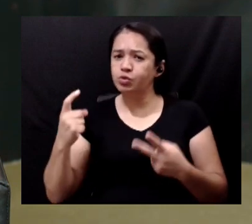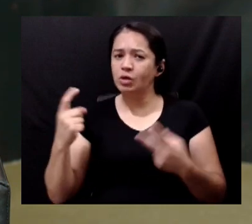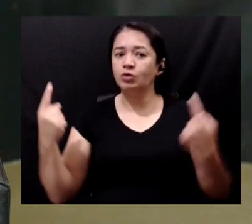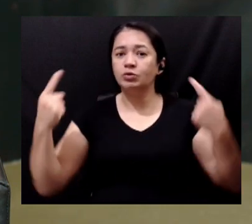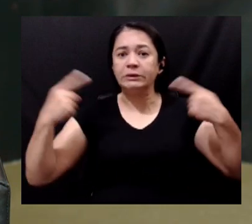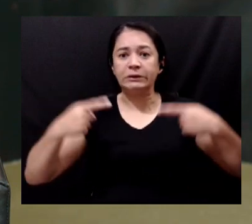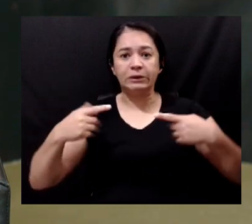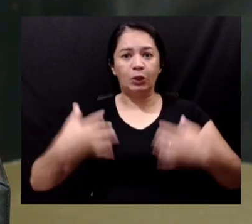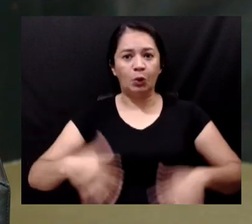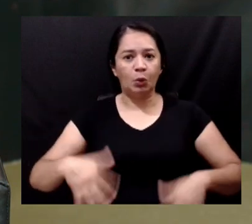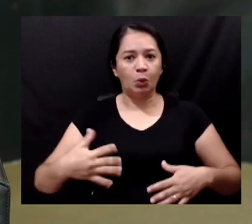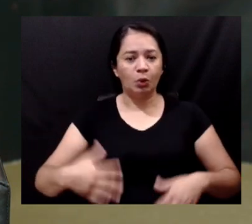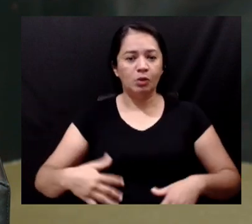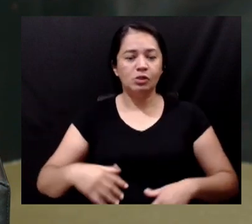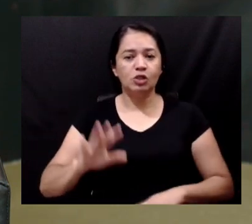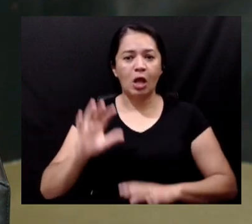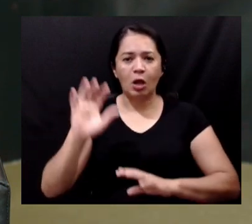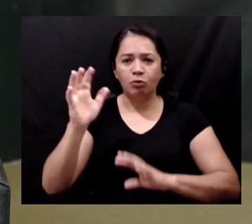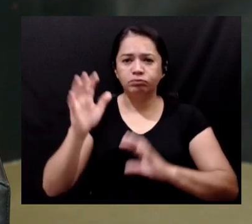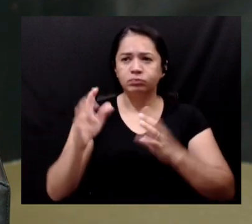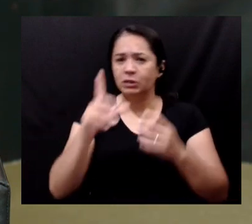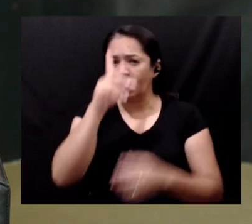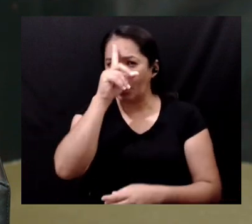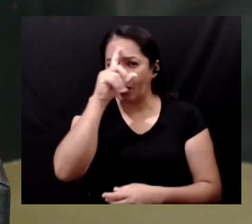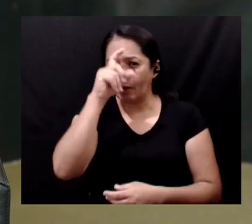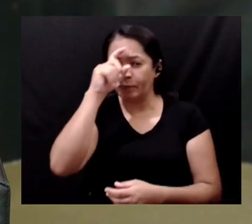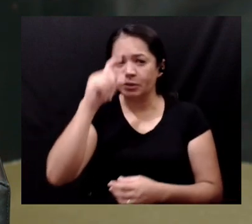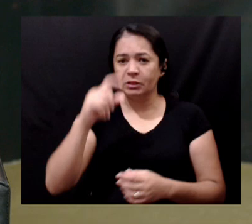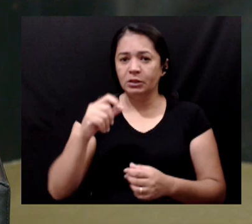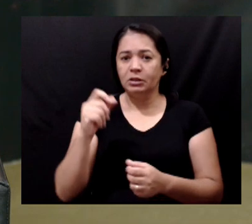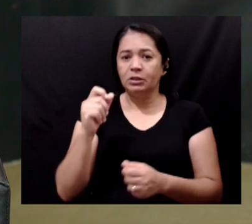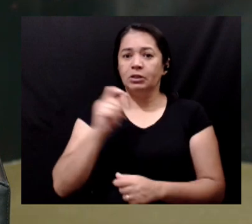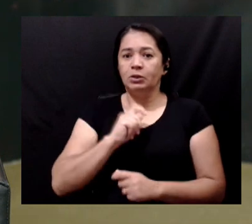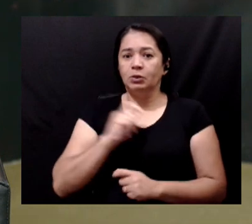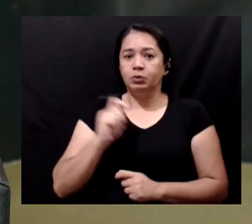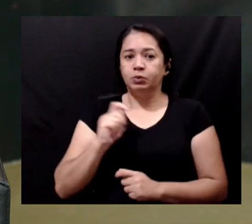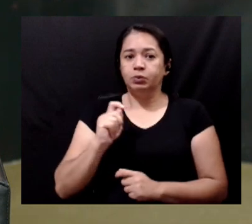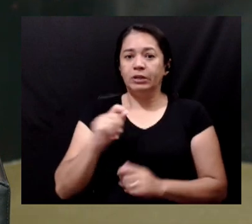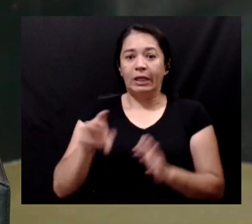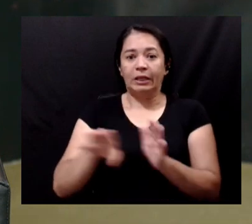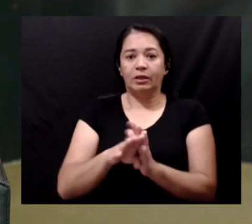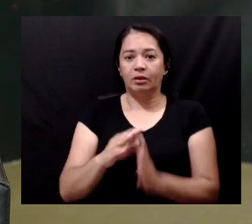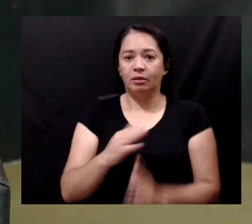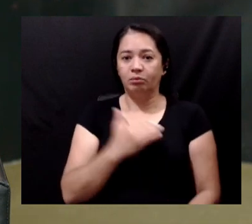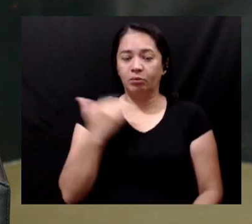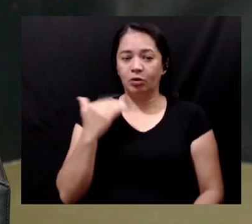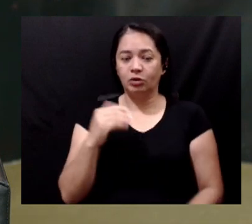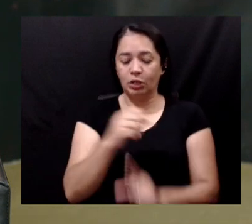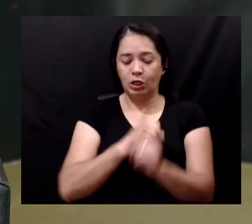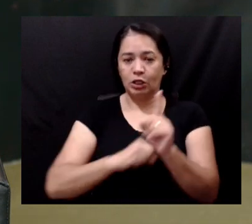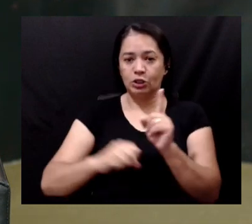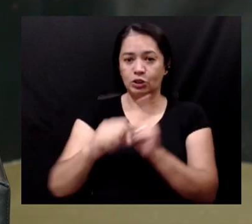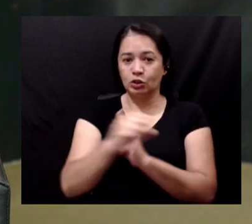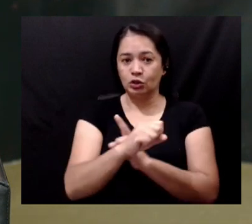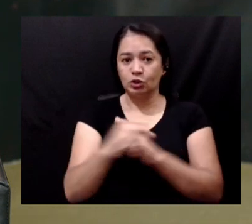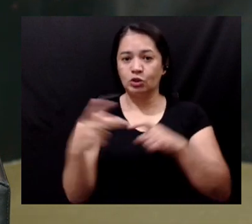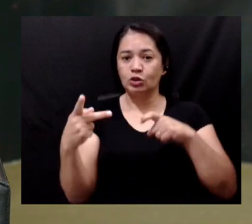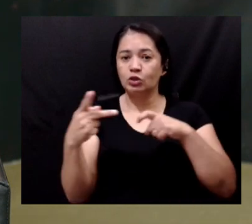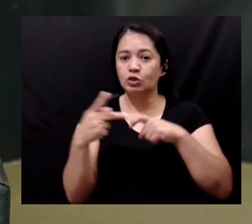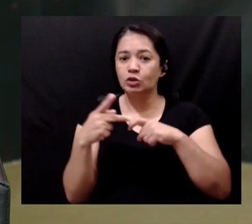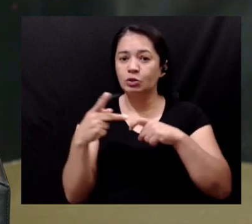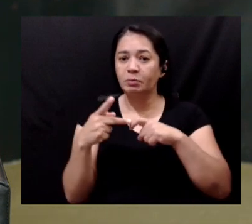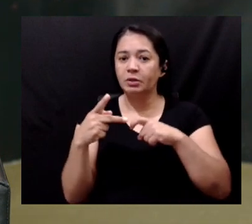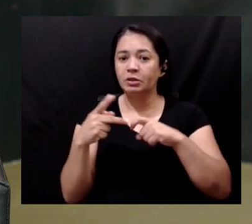já causaram hospitalizações, crises respiratórias e até mortes. A Sociedade Brasileira de Pediatria alerta: